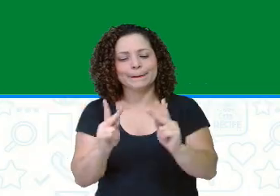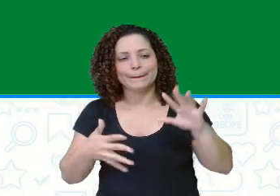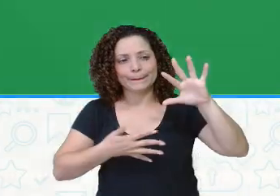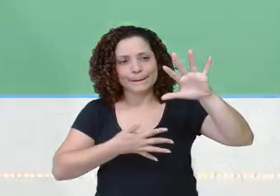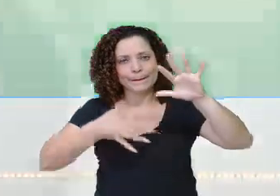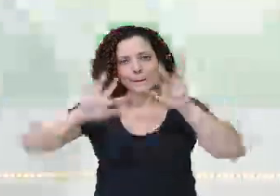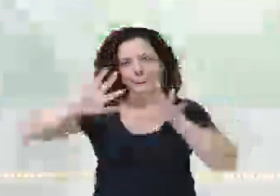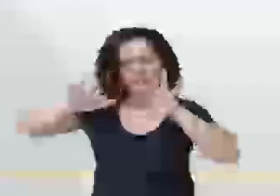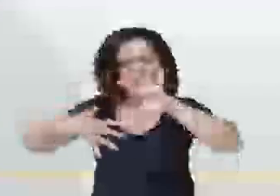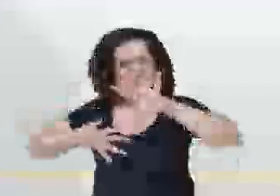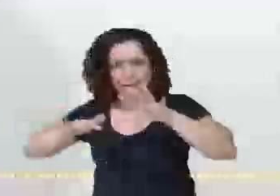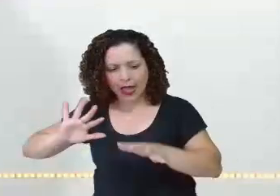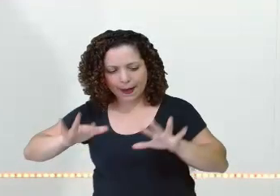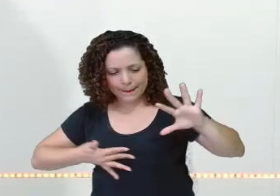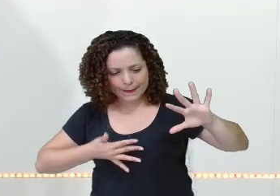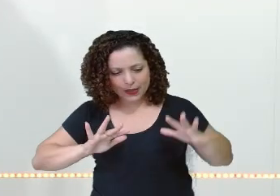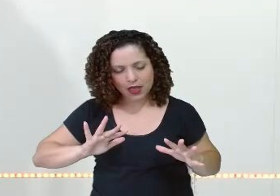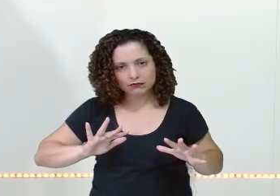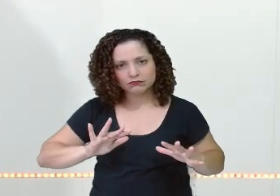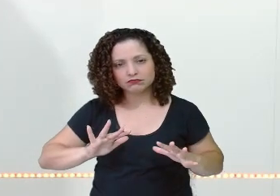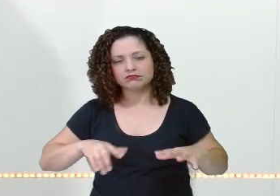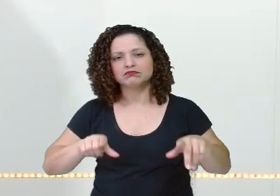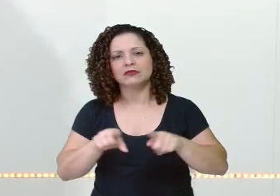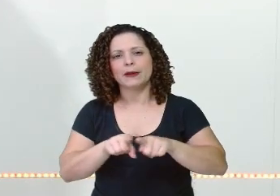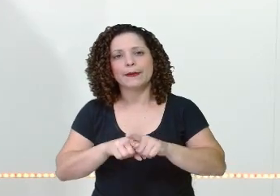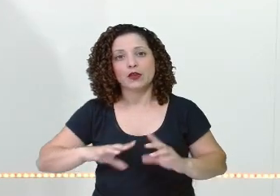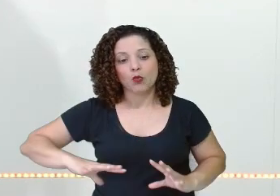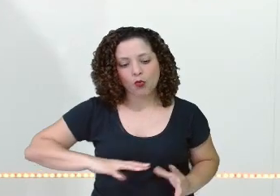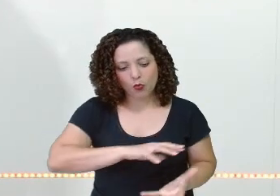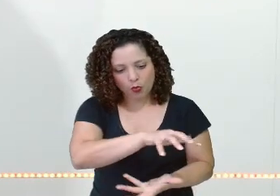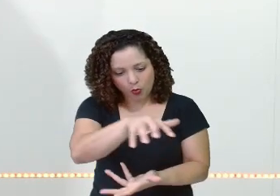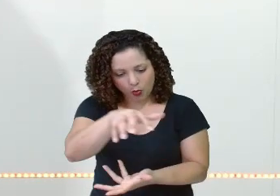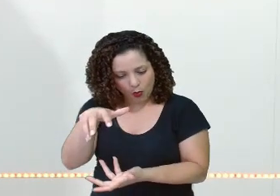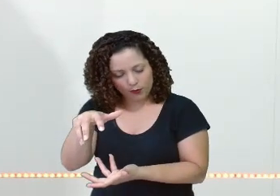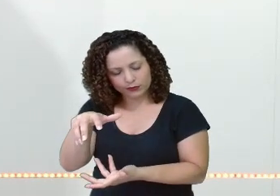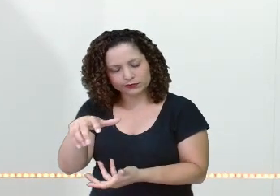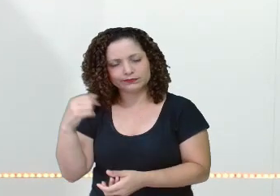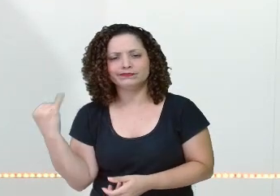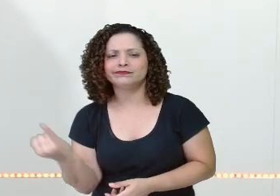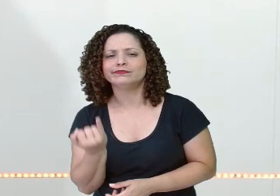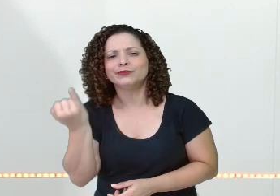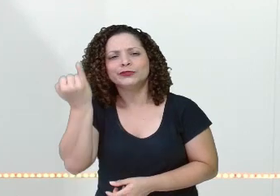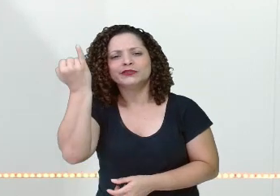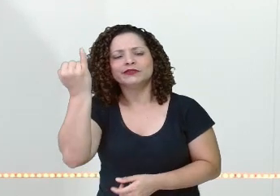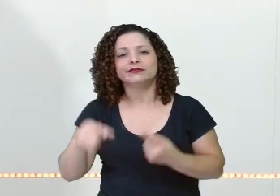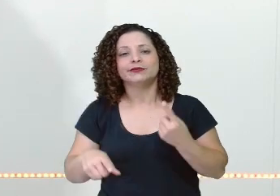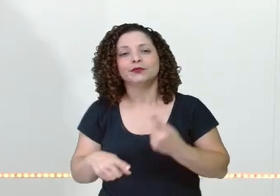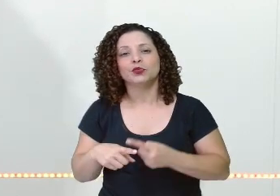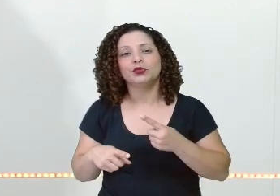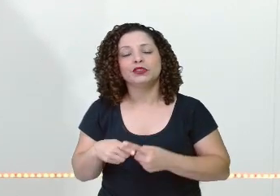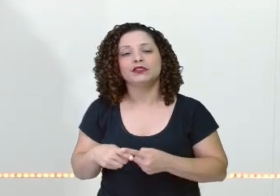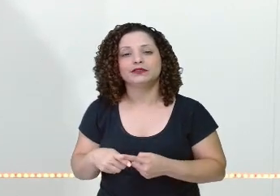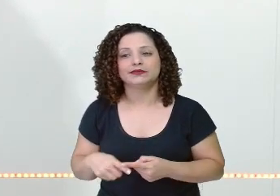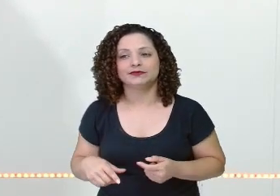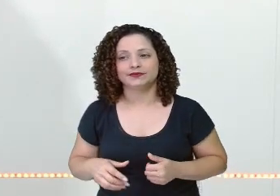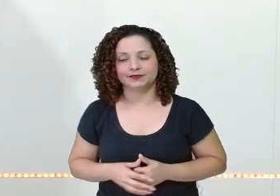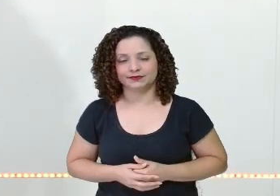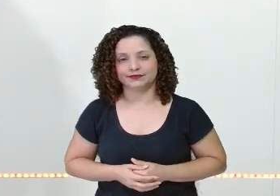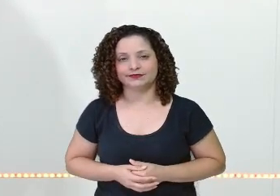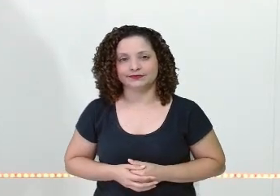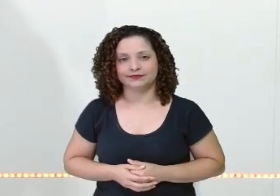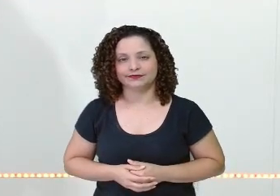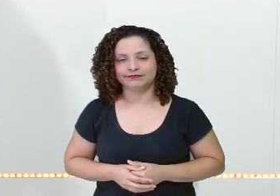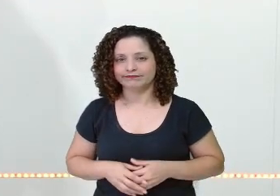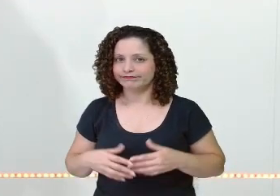eles são importantes? Qual a importância desse tipo de material que a gente usa aqui nos estudos, né? E